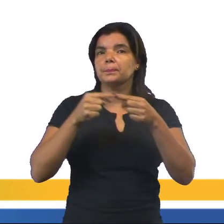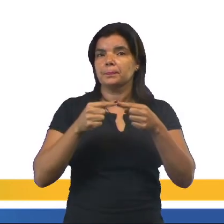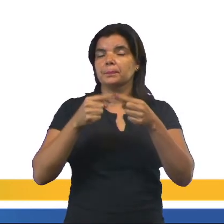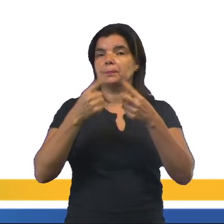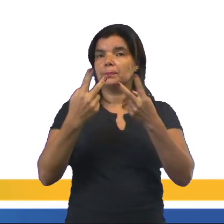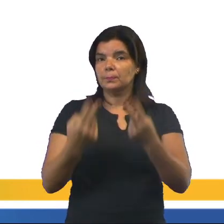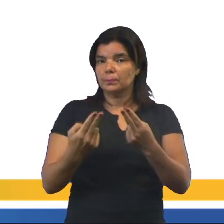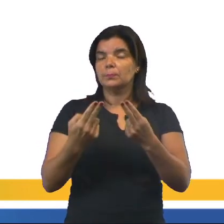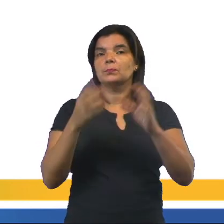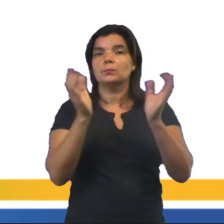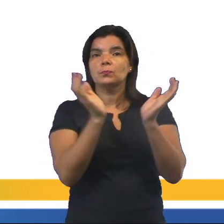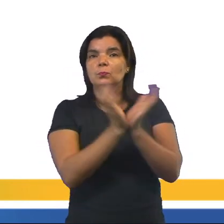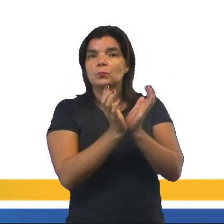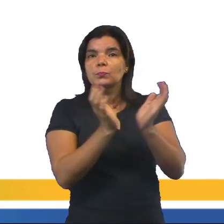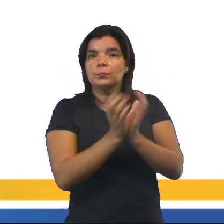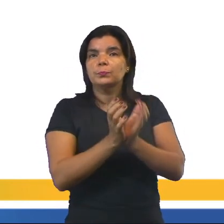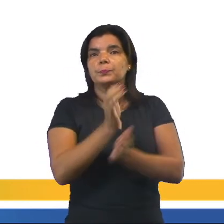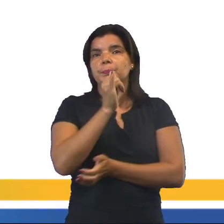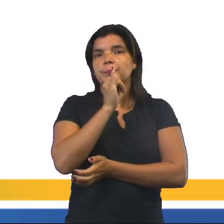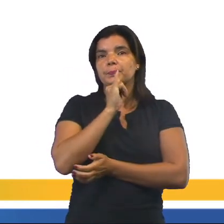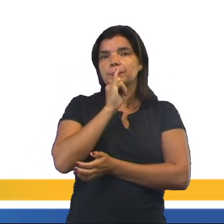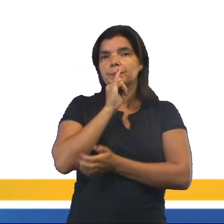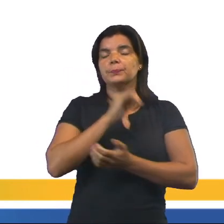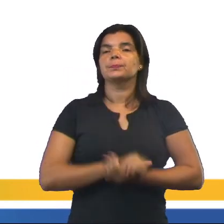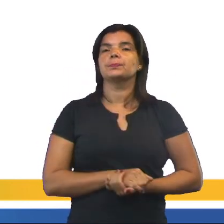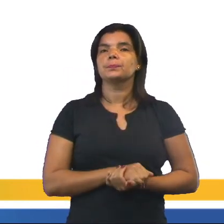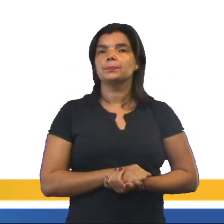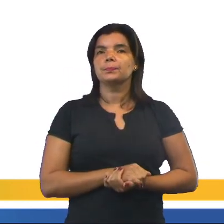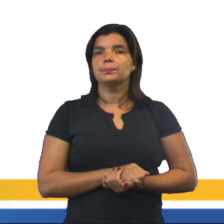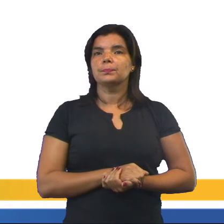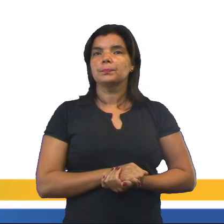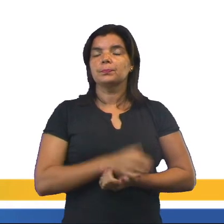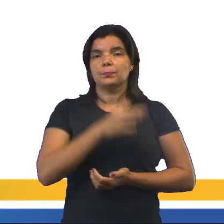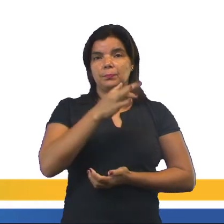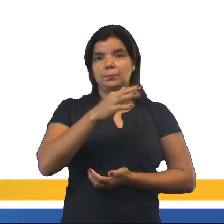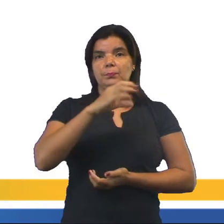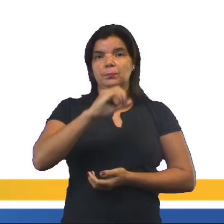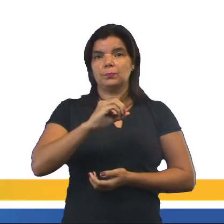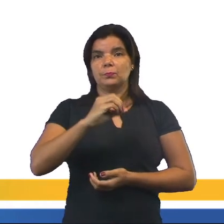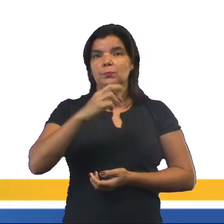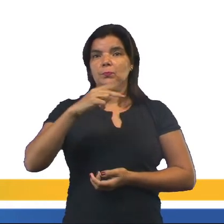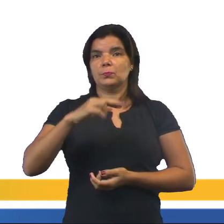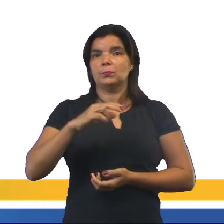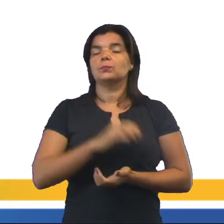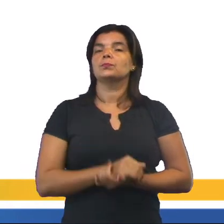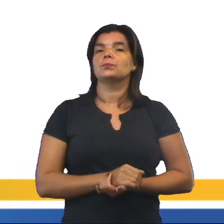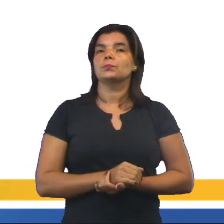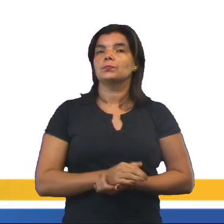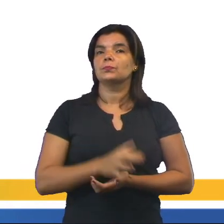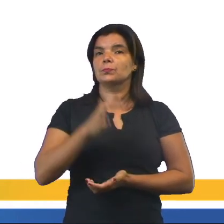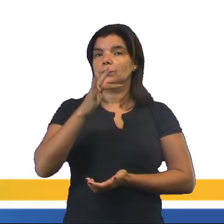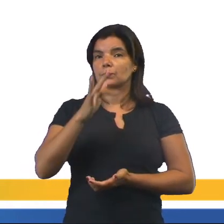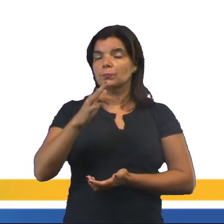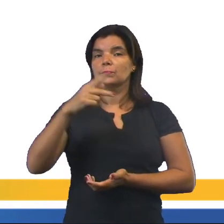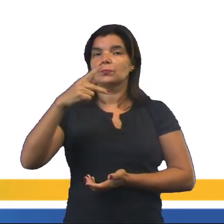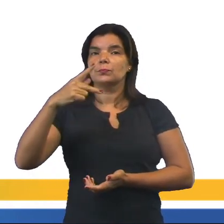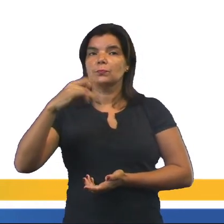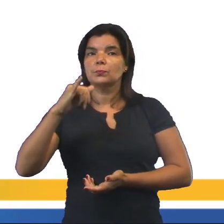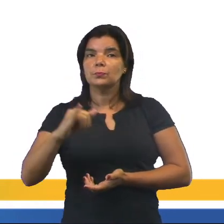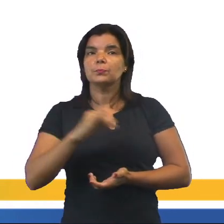a uma mesma imagem, como, por exemplo, o meu f de 0 é igual a f de